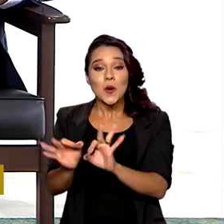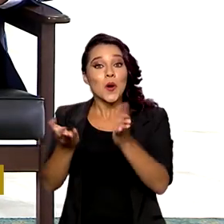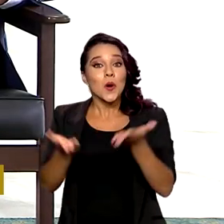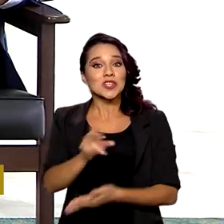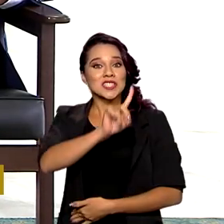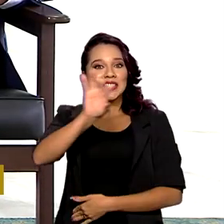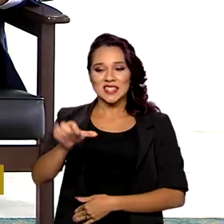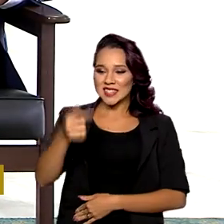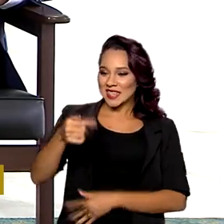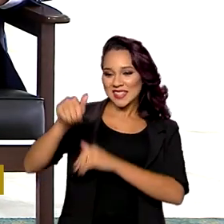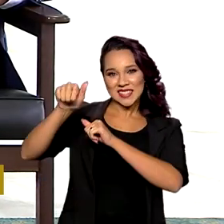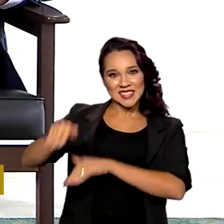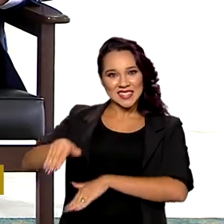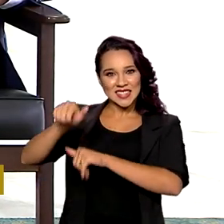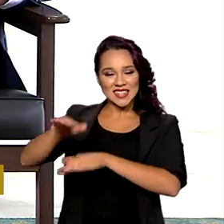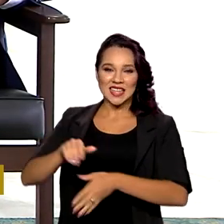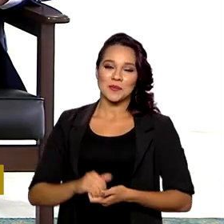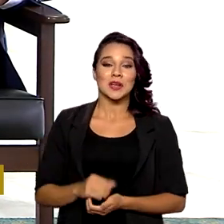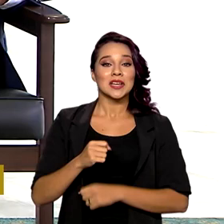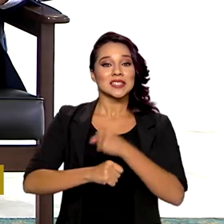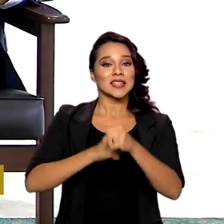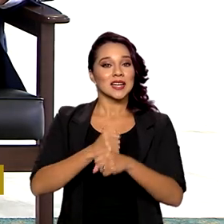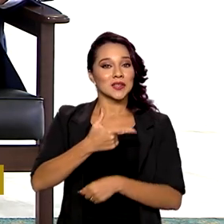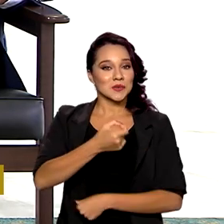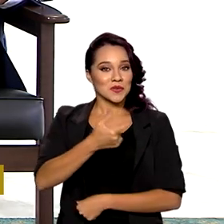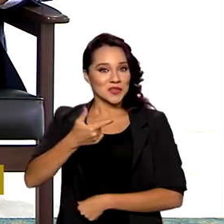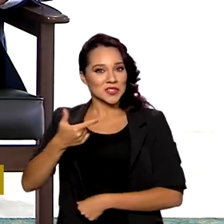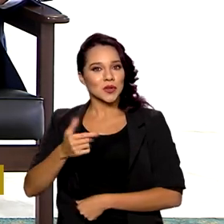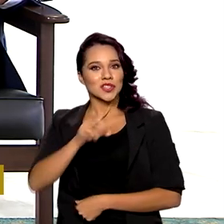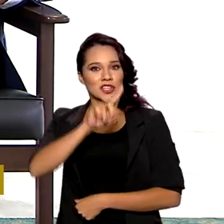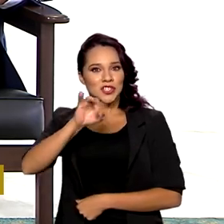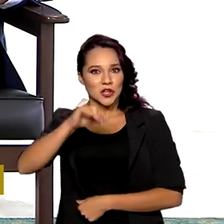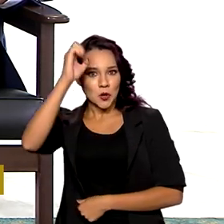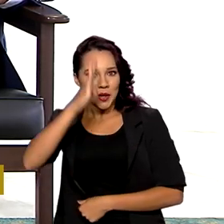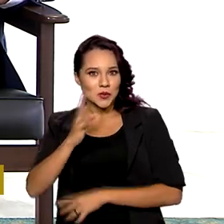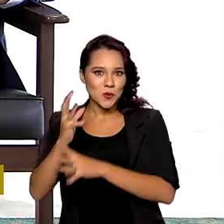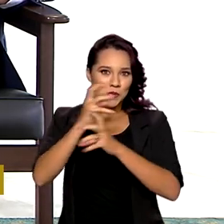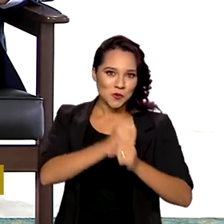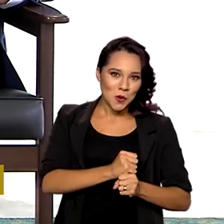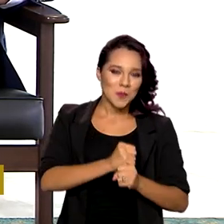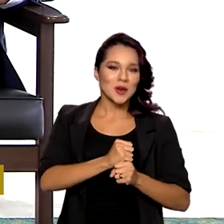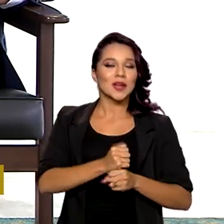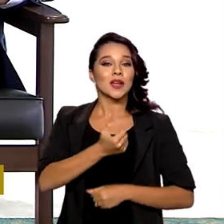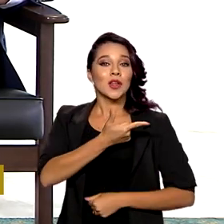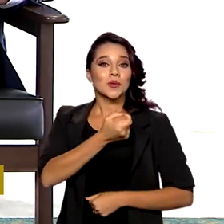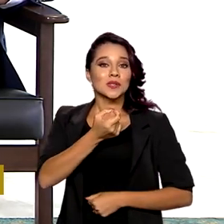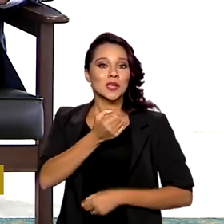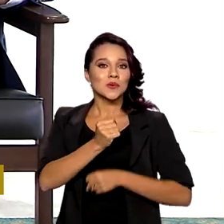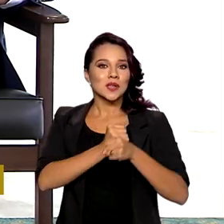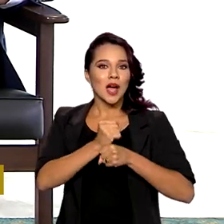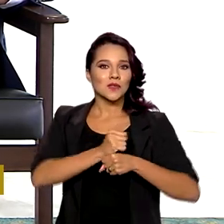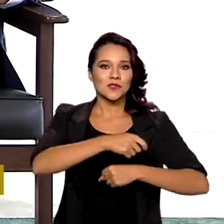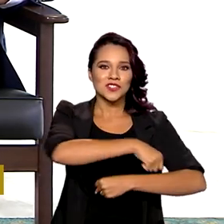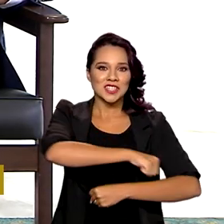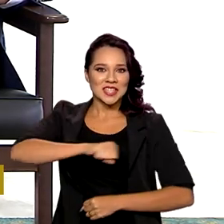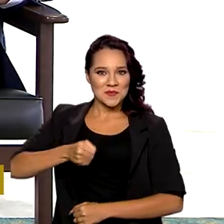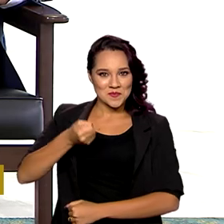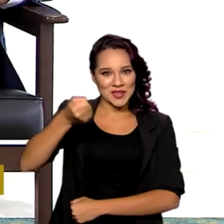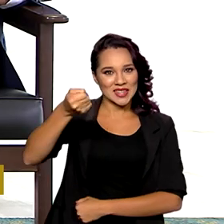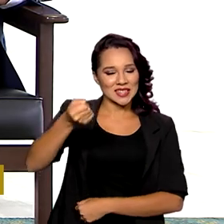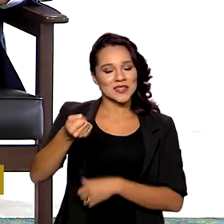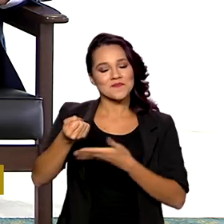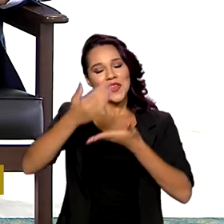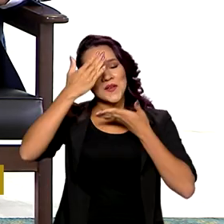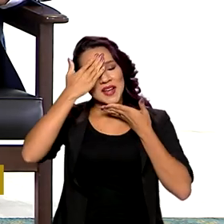dia 7 de setembro, né, de 2022, dia em que o Brasil completa, né, 200 anos de independência. E